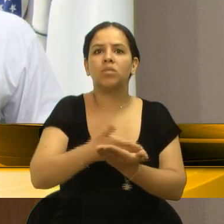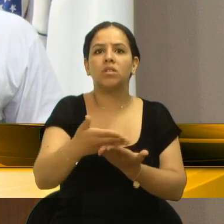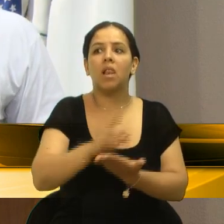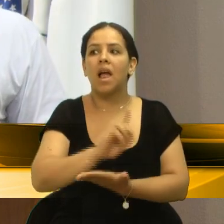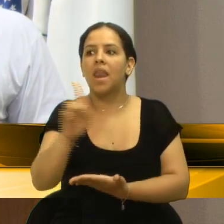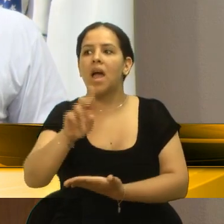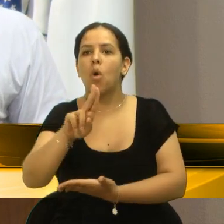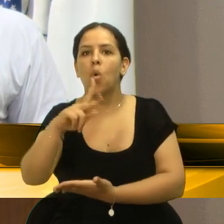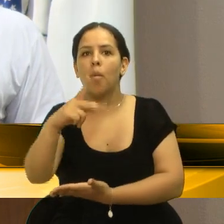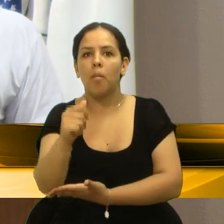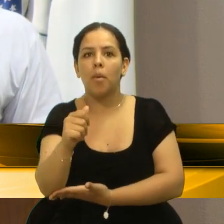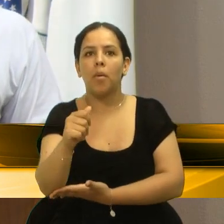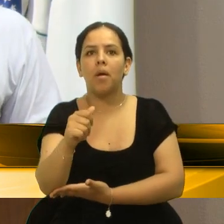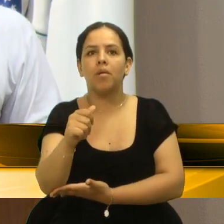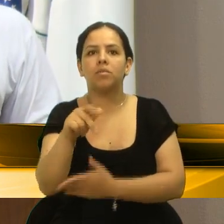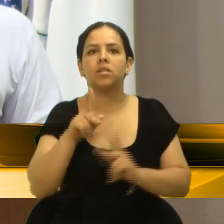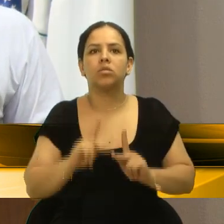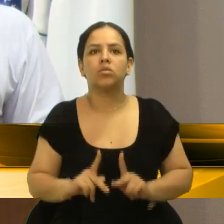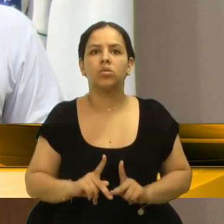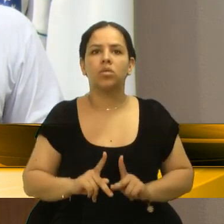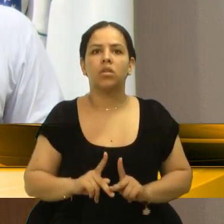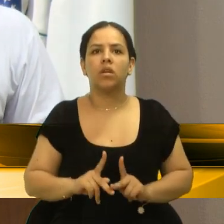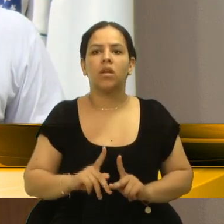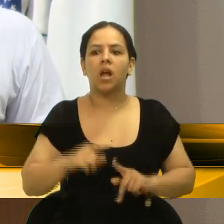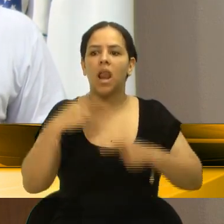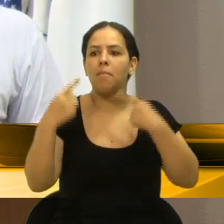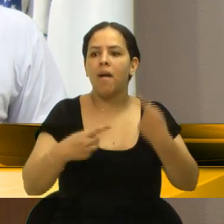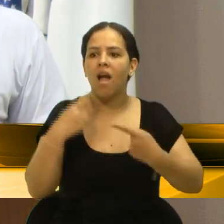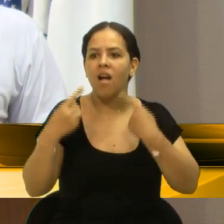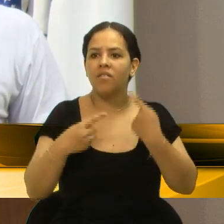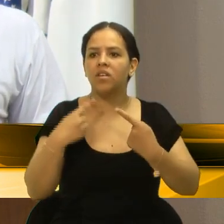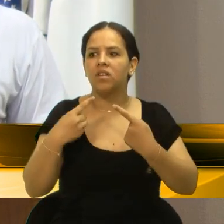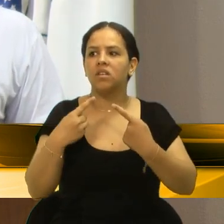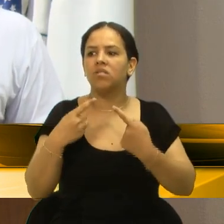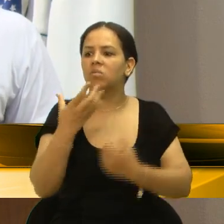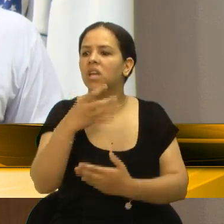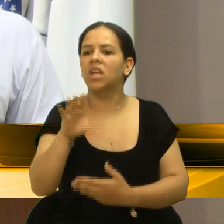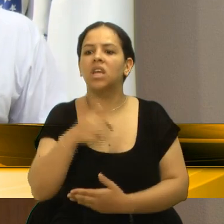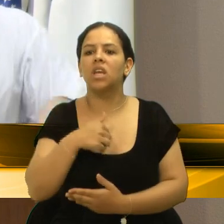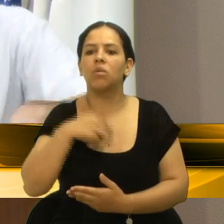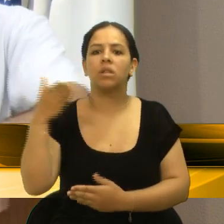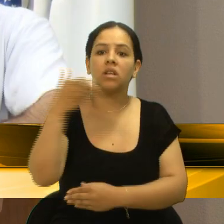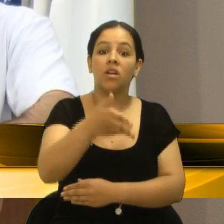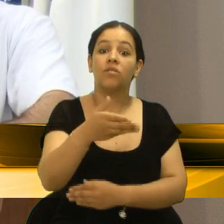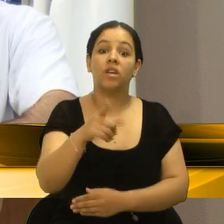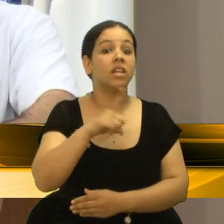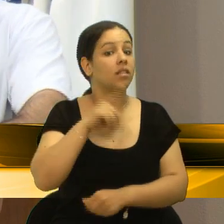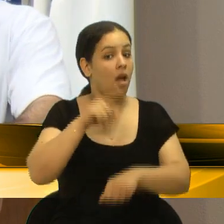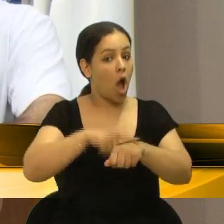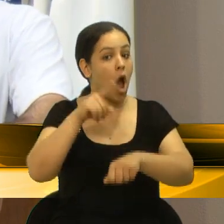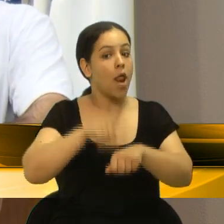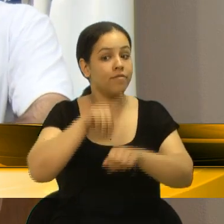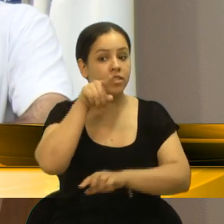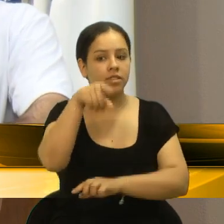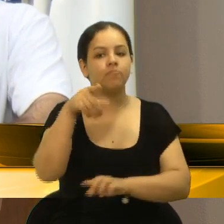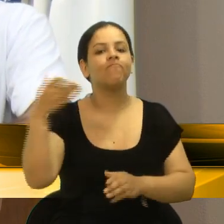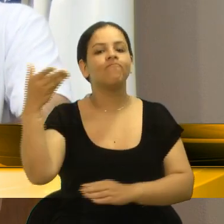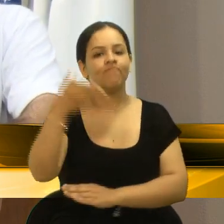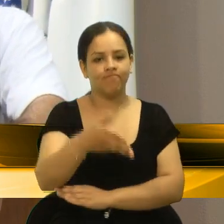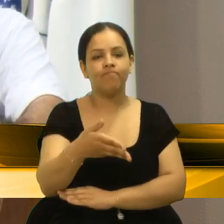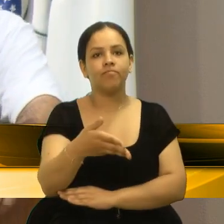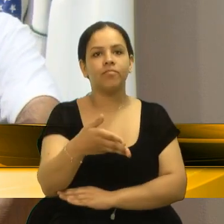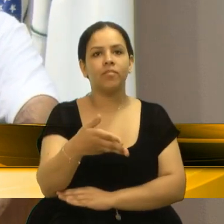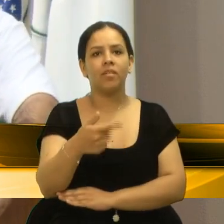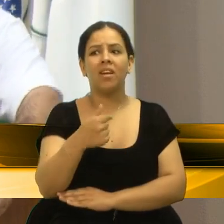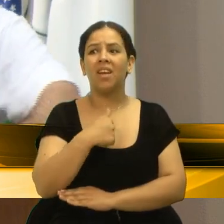postão, esse pessoal me vaiava, não me deixava entrar. Eu dizia, vai chegar a hora de vocês. E chegou. Aliás, eu fui